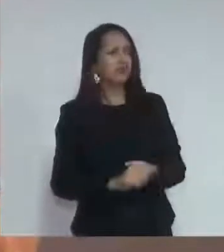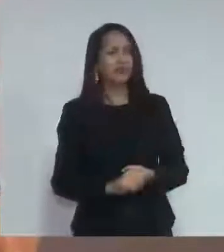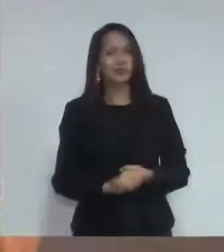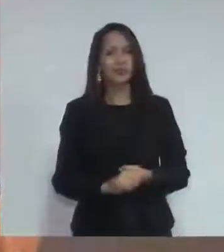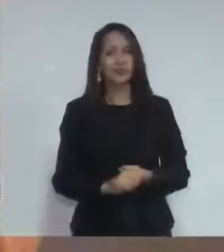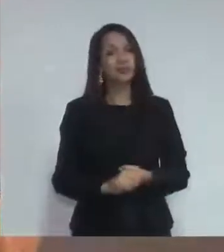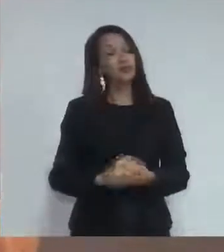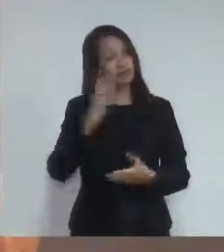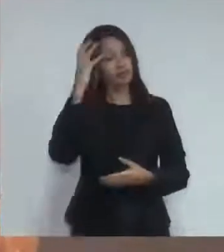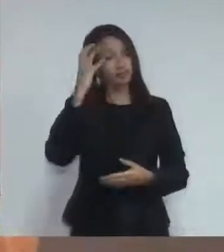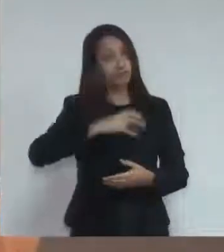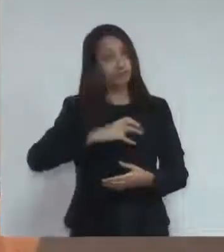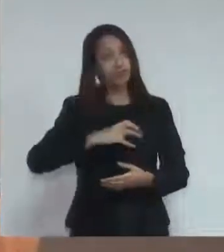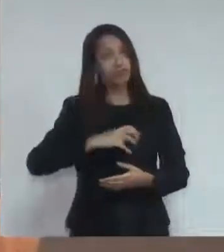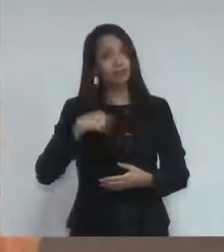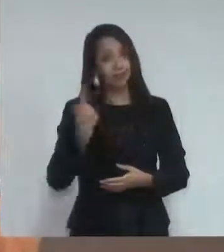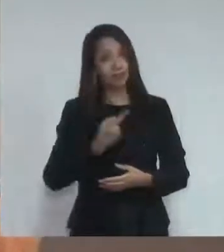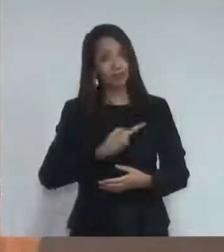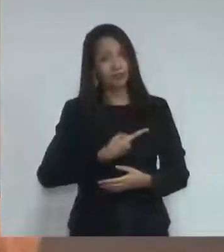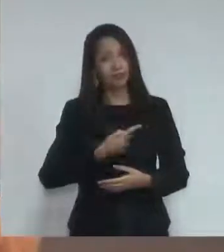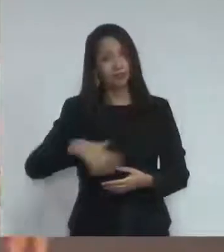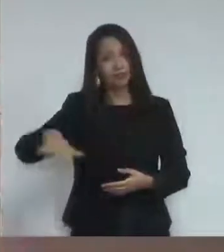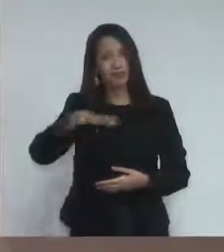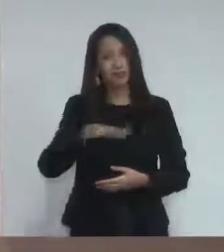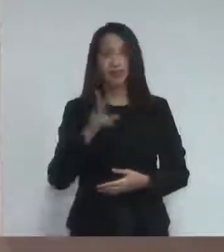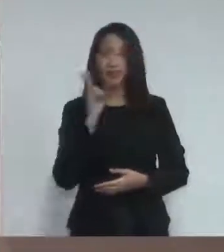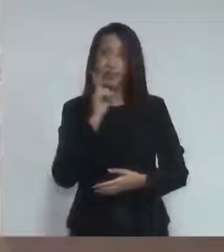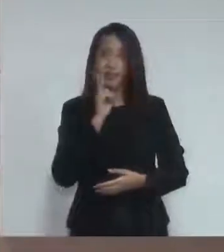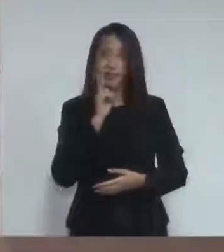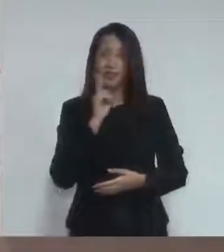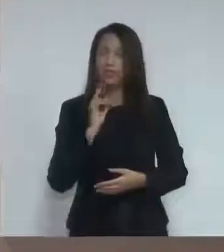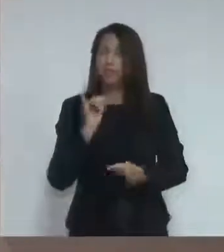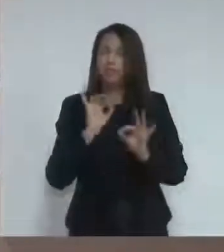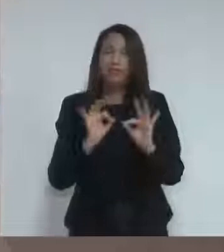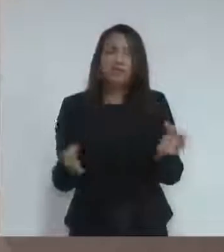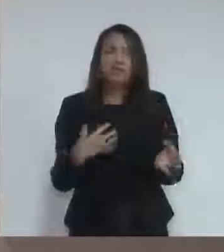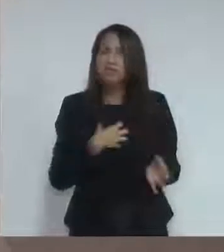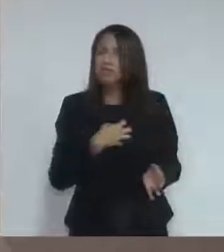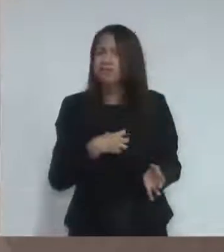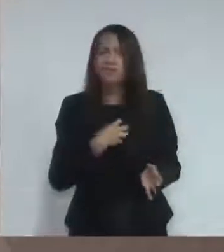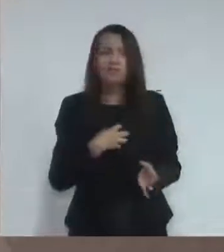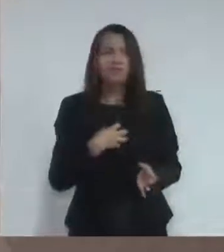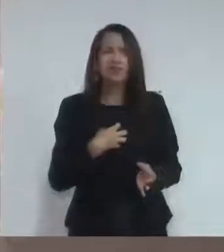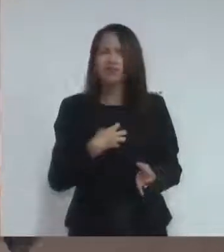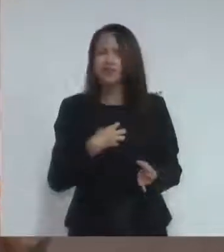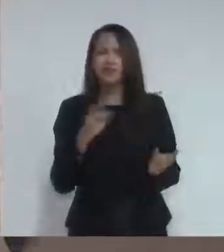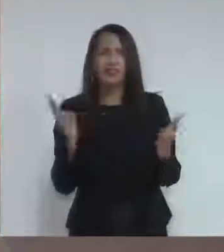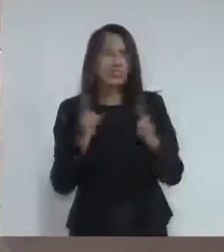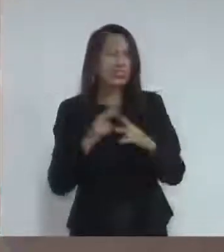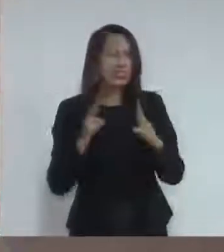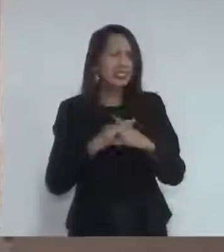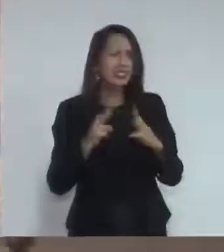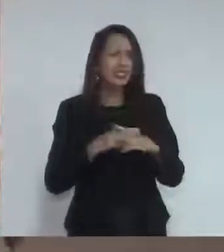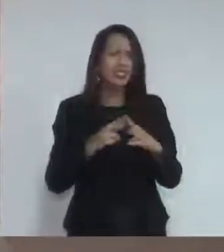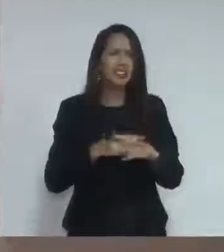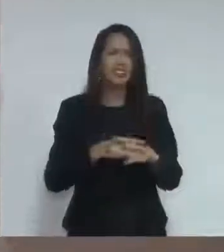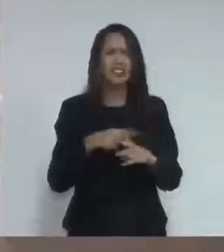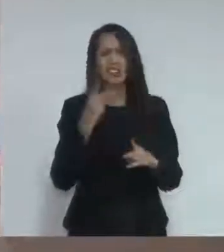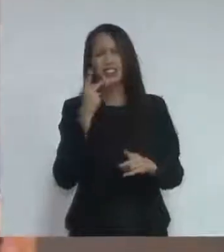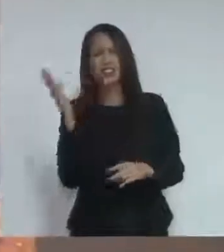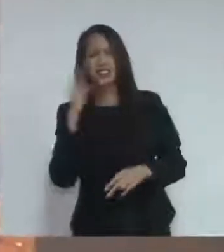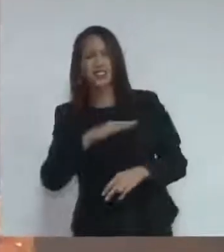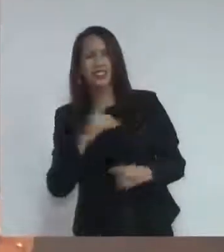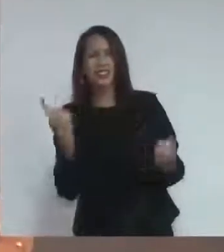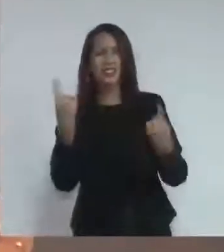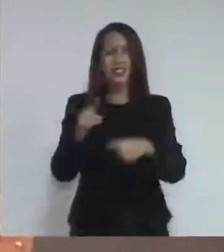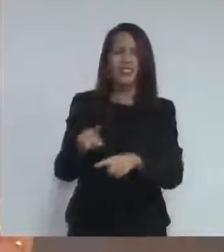da nossa cidade, ou infelizmente fica essa briga, sabe essa sensação de que, então você está falando mal porque você está